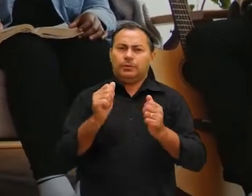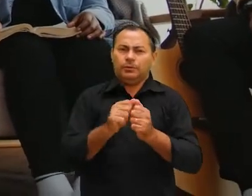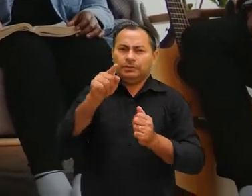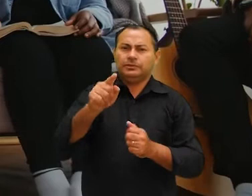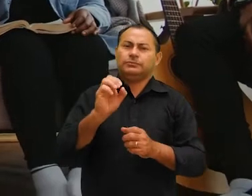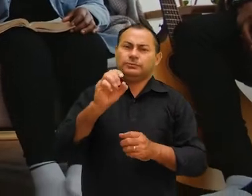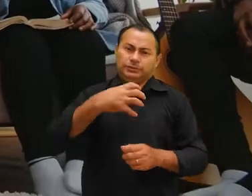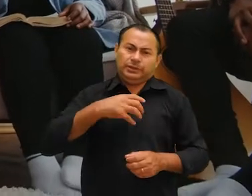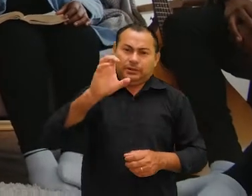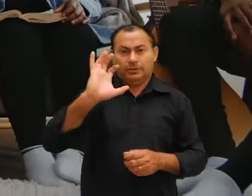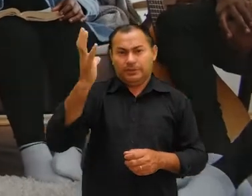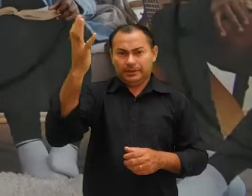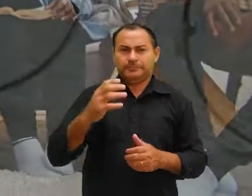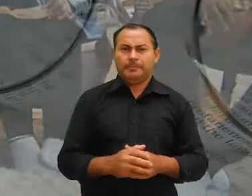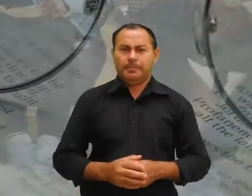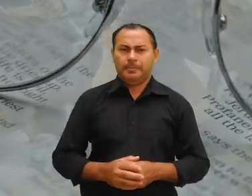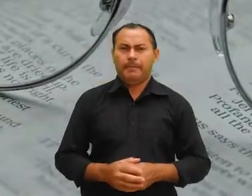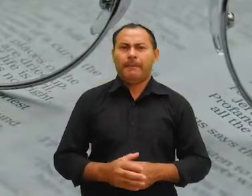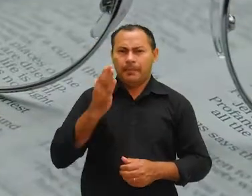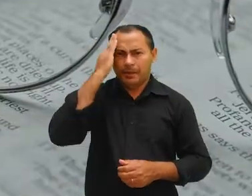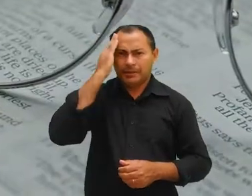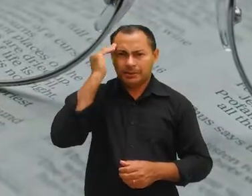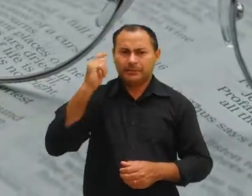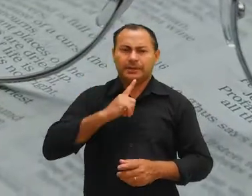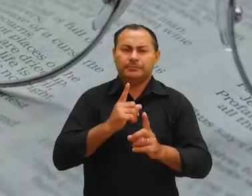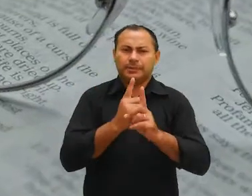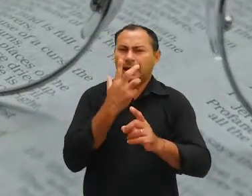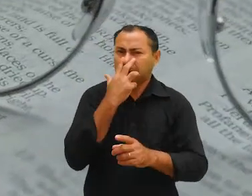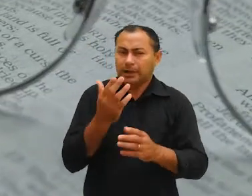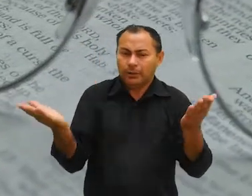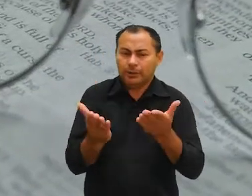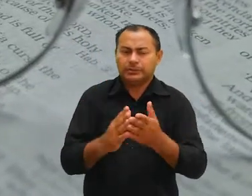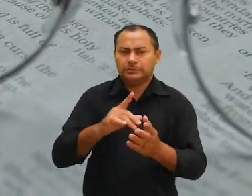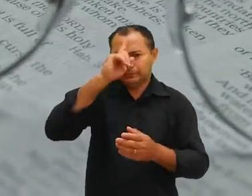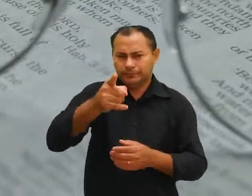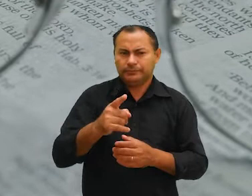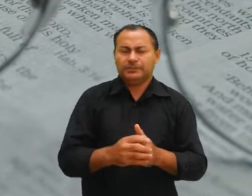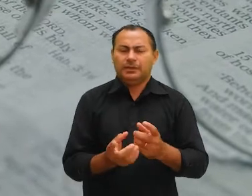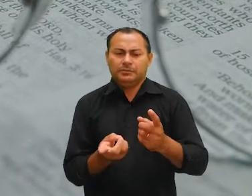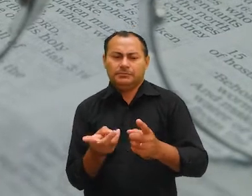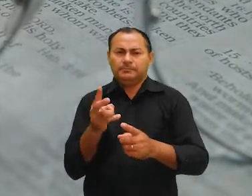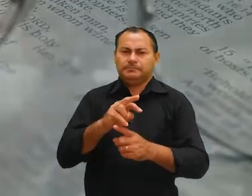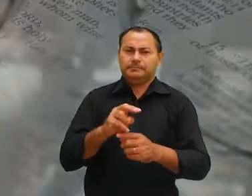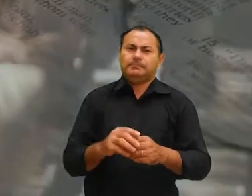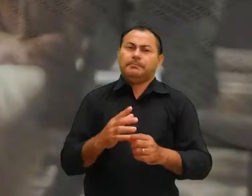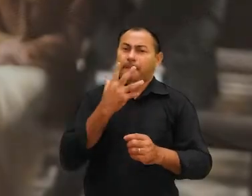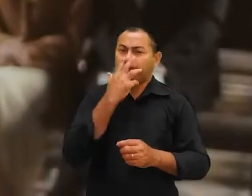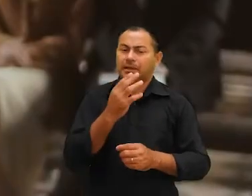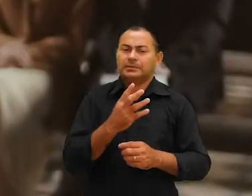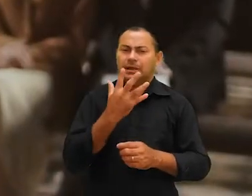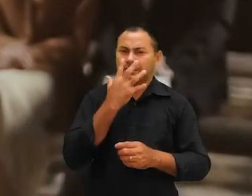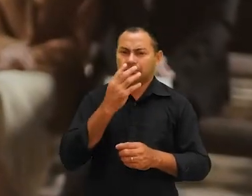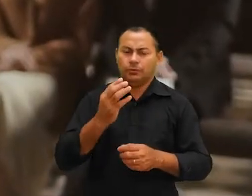acontecem com você do jeito que acontecem sob nós temos a tendência de achar que hoje esta ordem está invertida